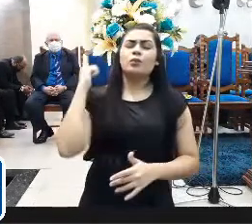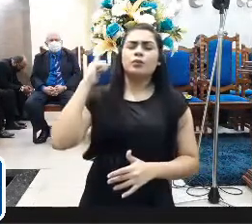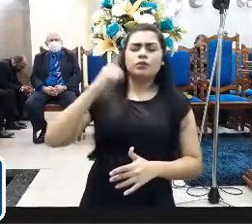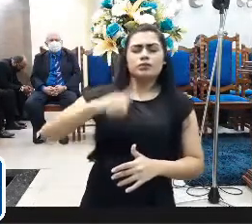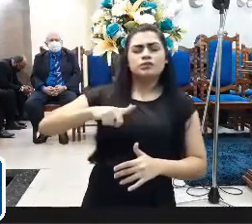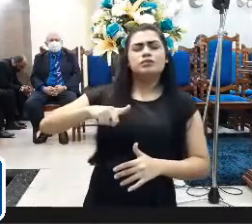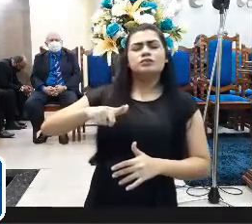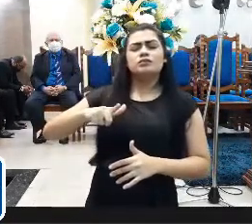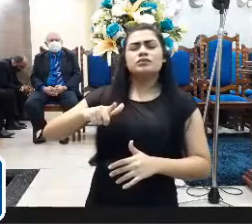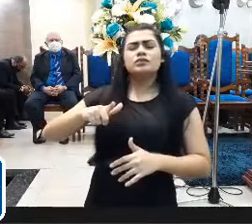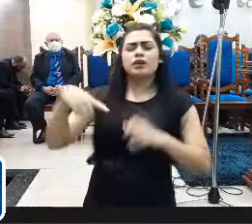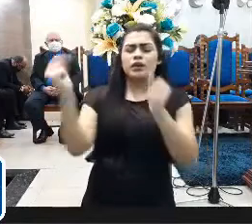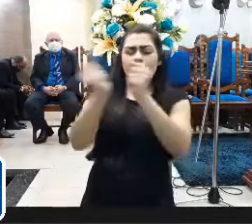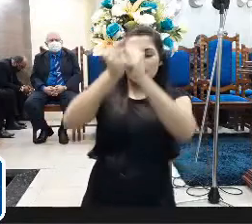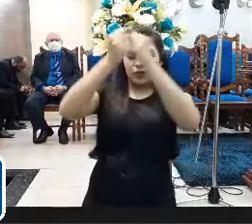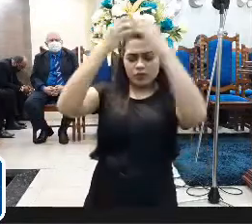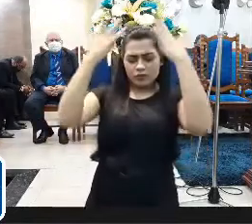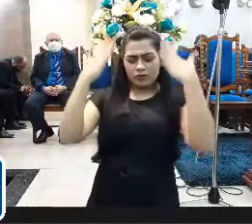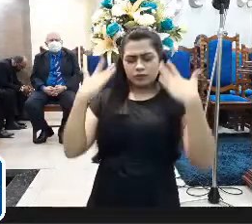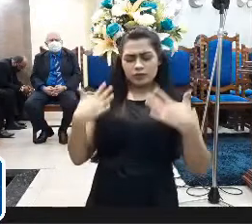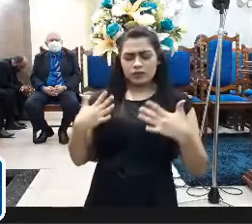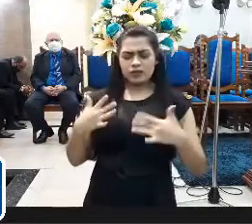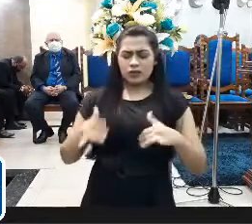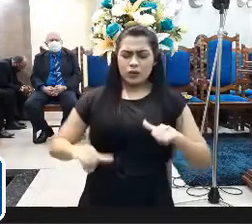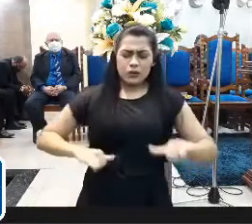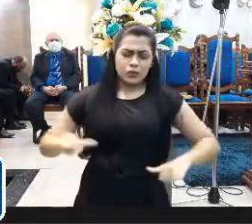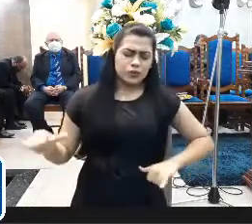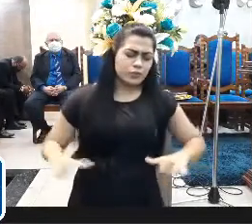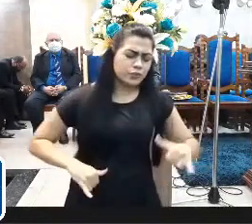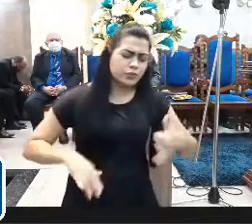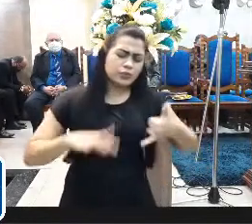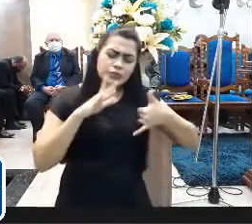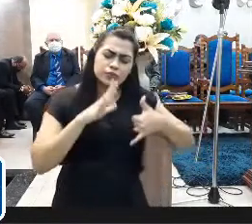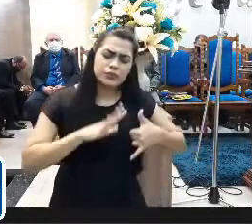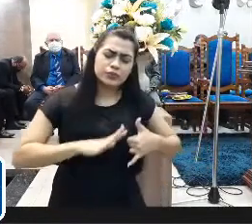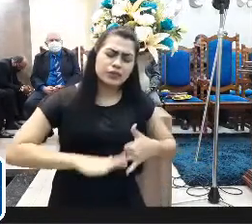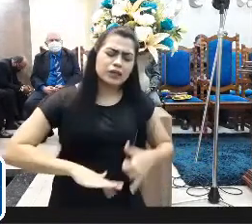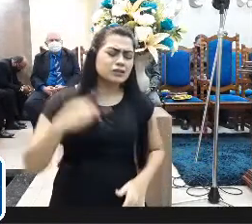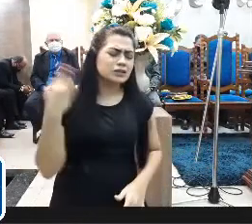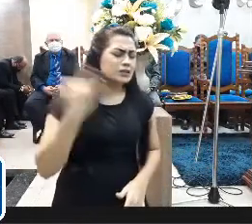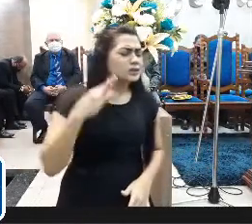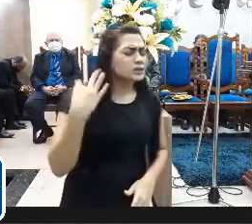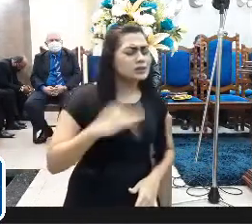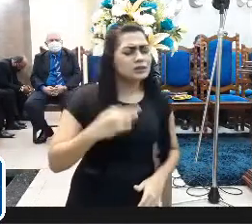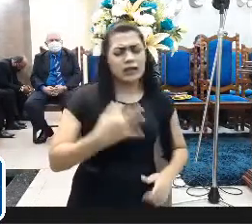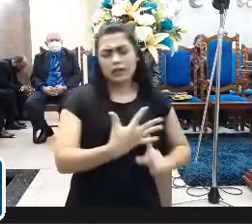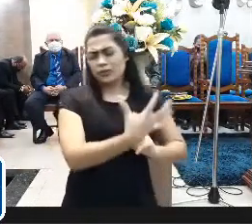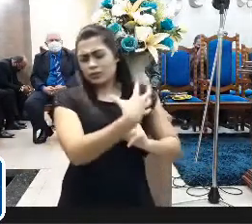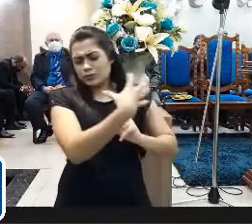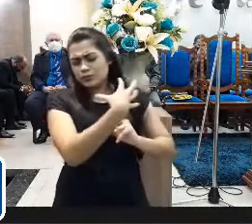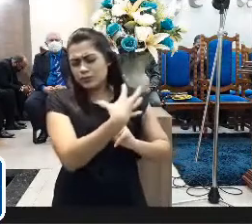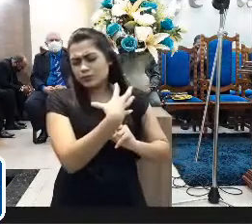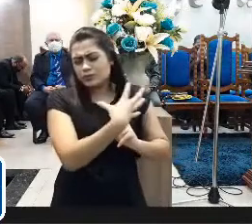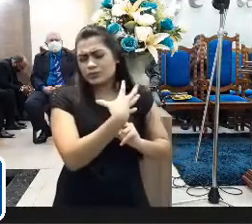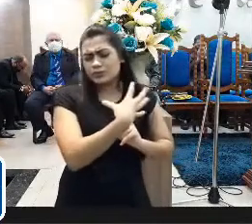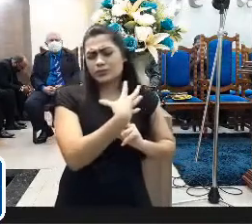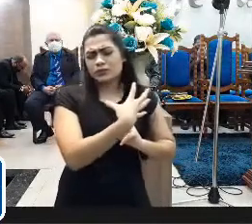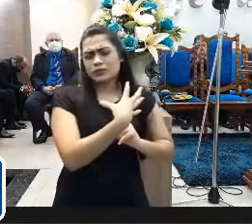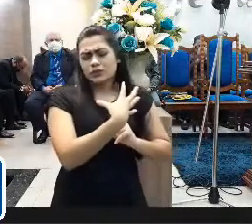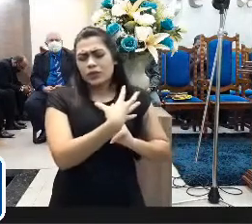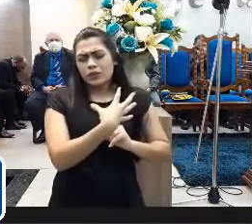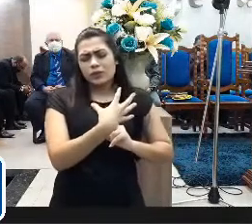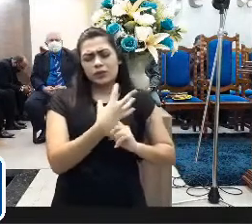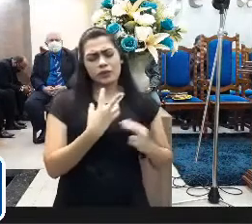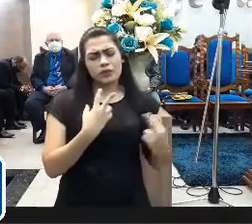Humilhação, dores, sofrimento, provações, difamações, calúnias, perseguições, como participante do sofrimento